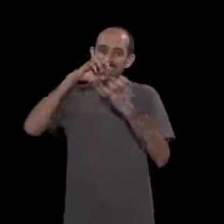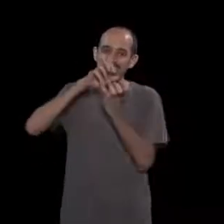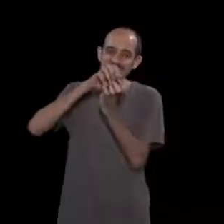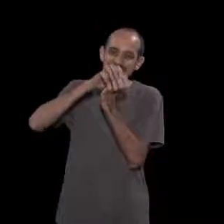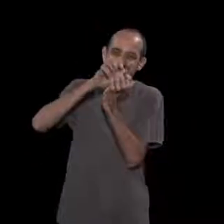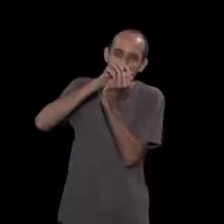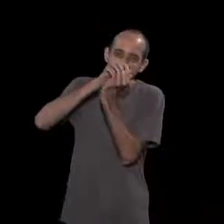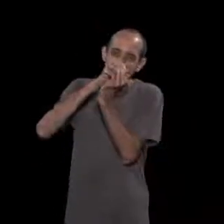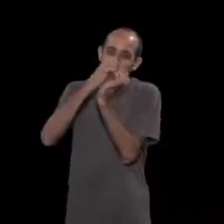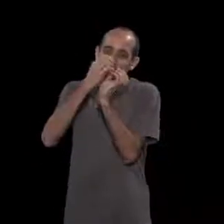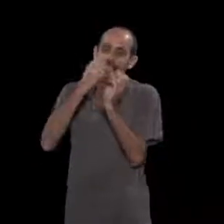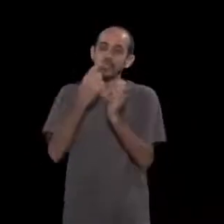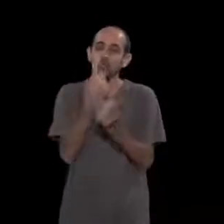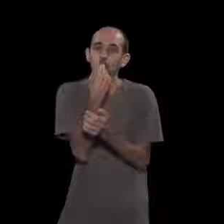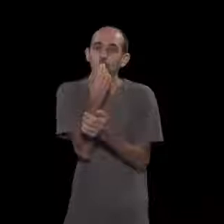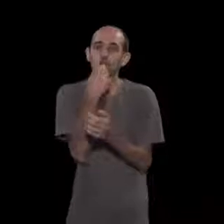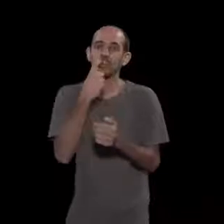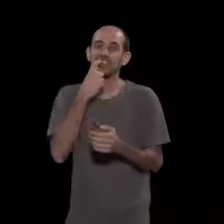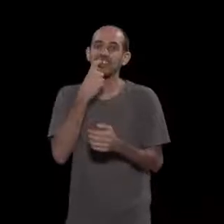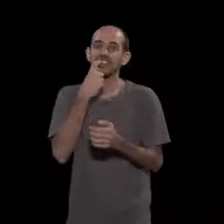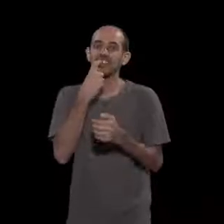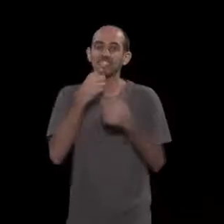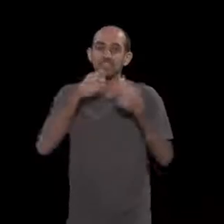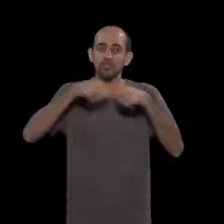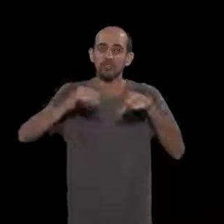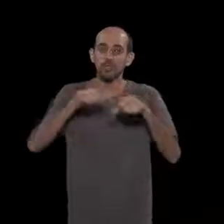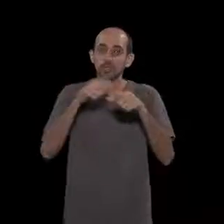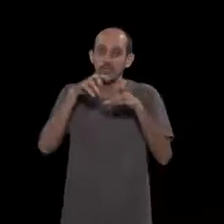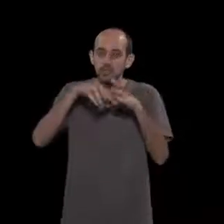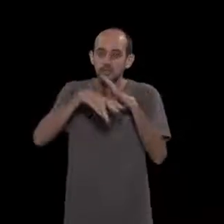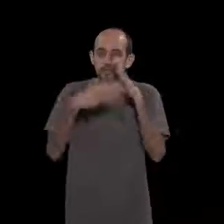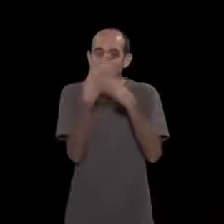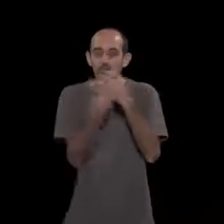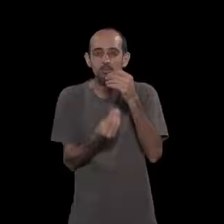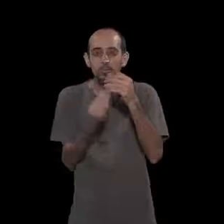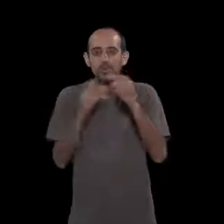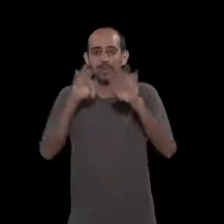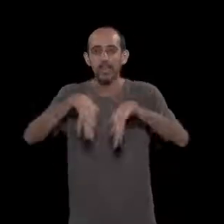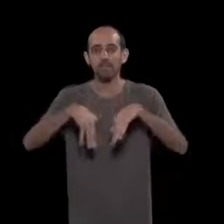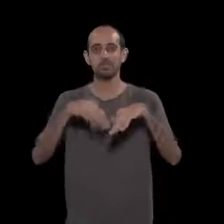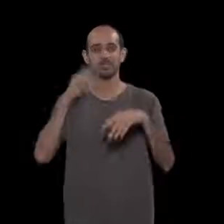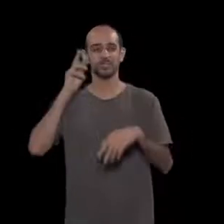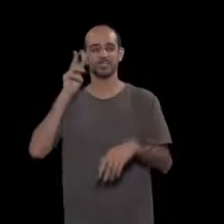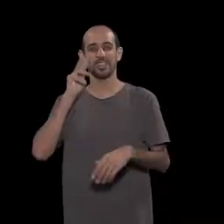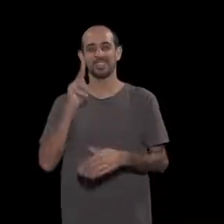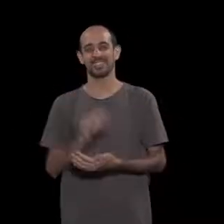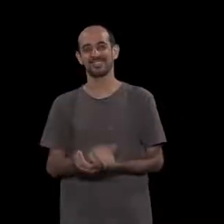E sobrou um único dente que se devorou inteiro, sumiu e acabou a história.